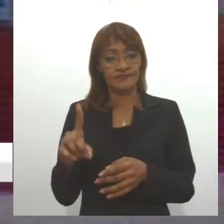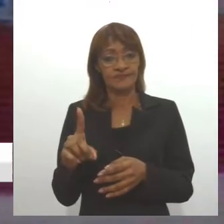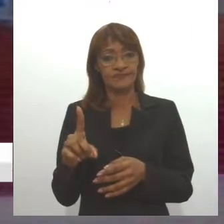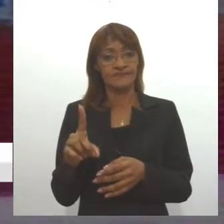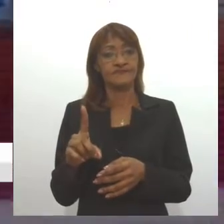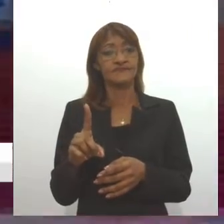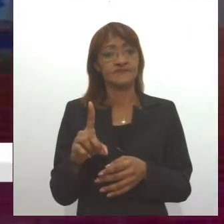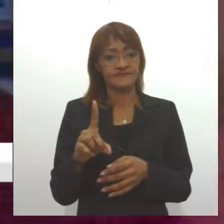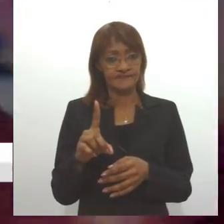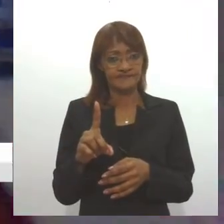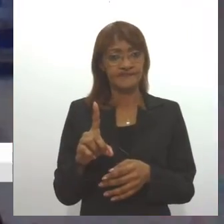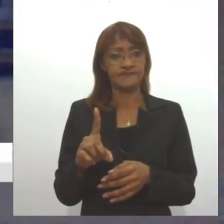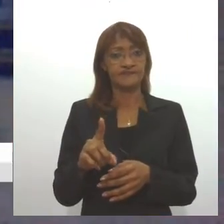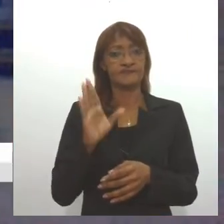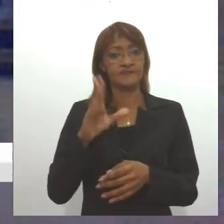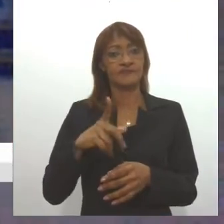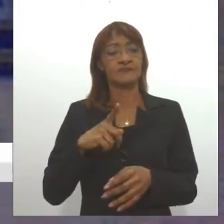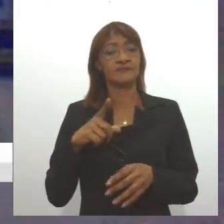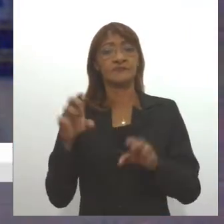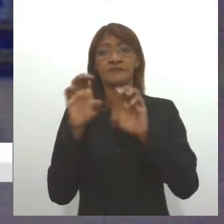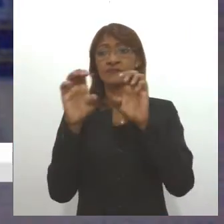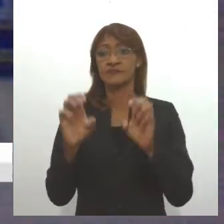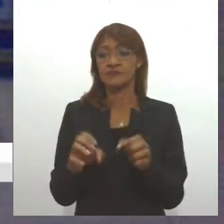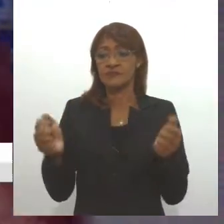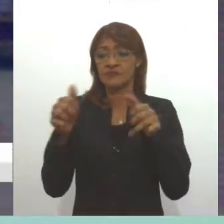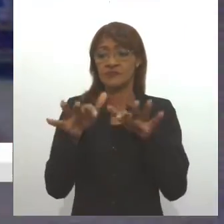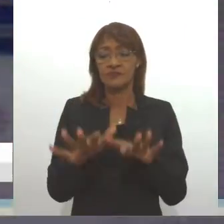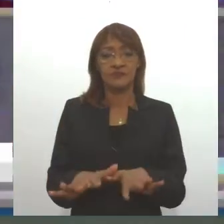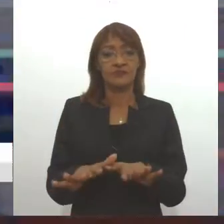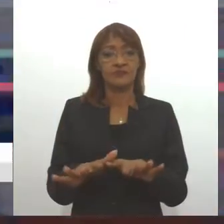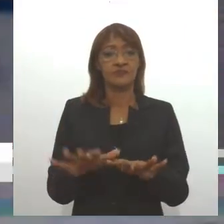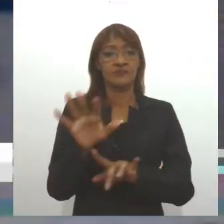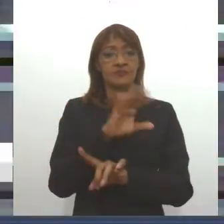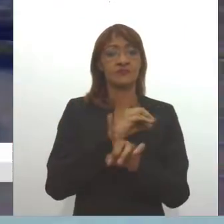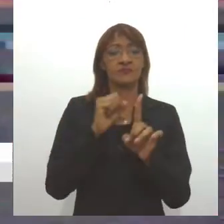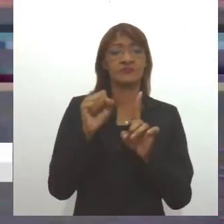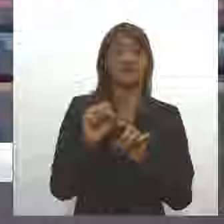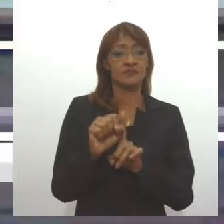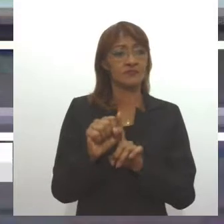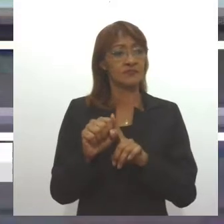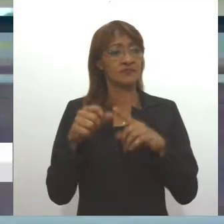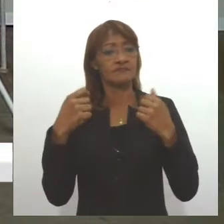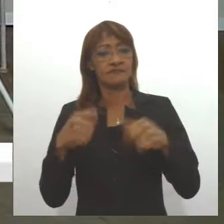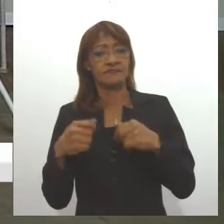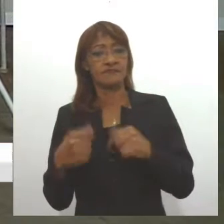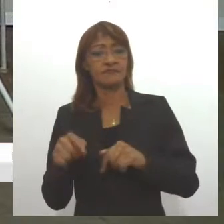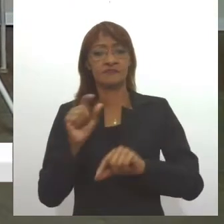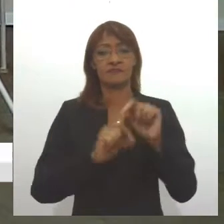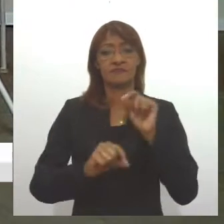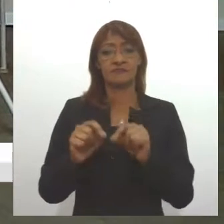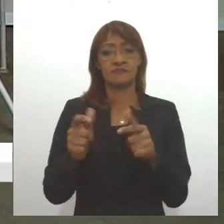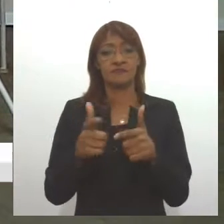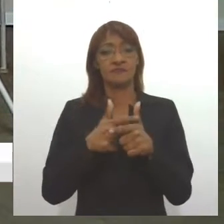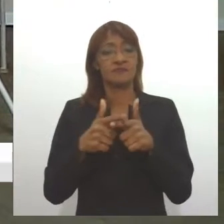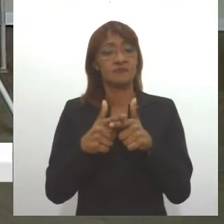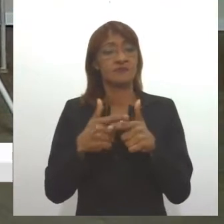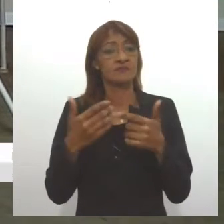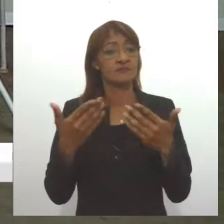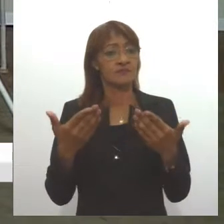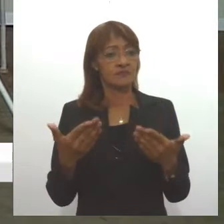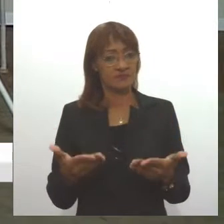da estrutura da inclusão social, demandaria a gente ter a problemática, né, de ter